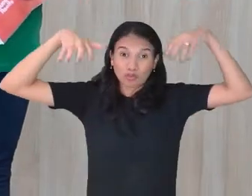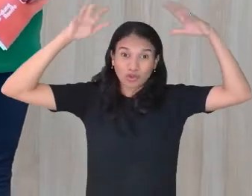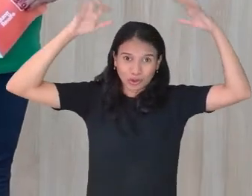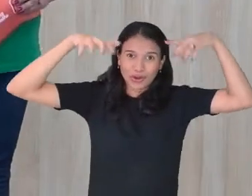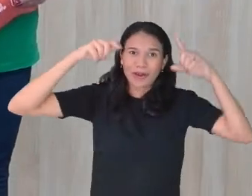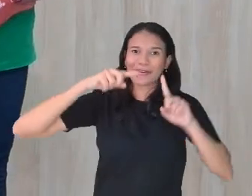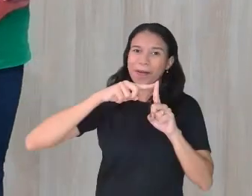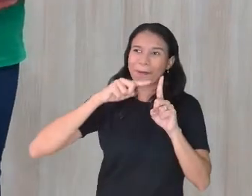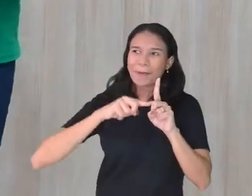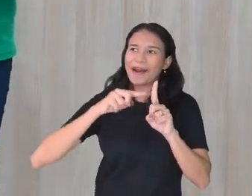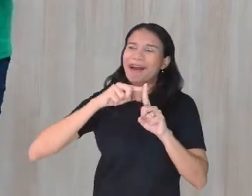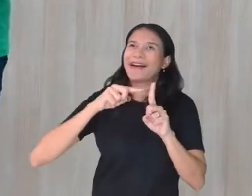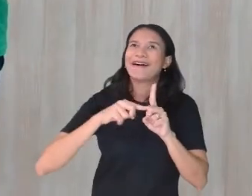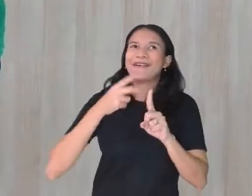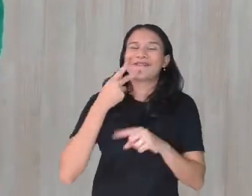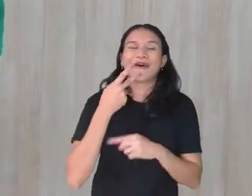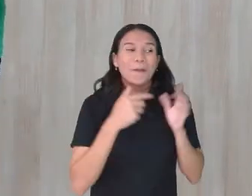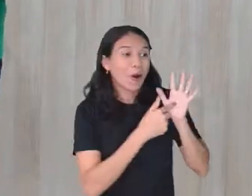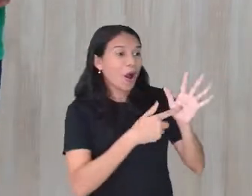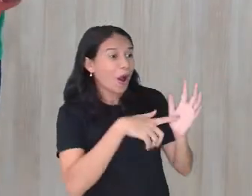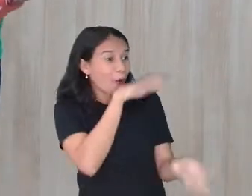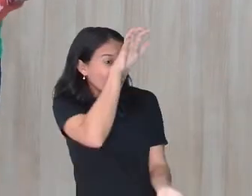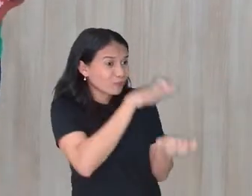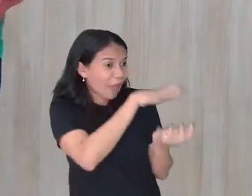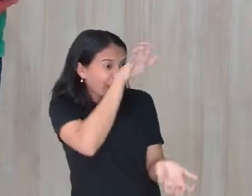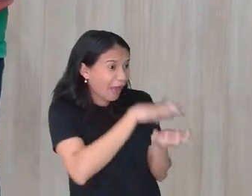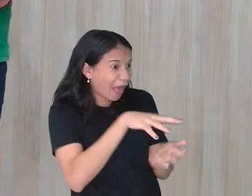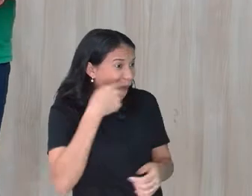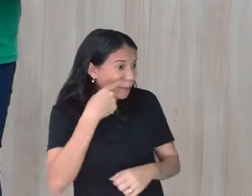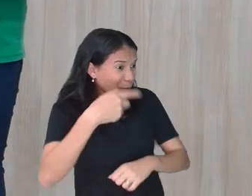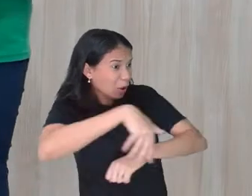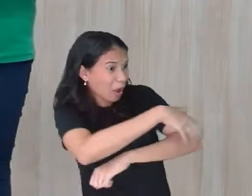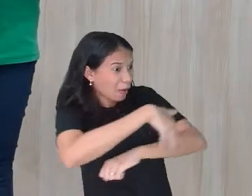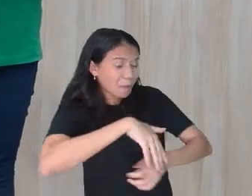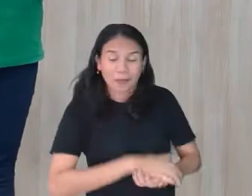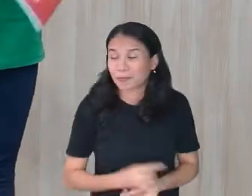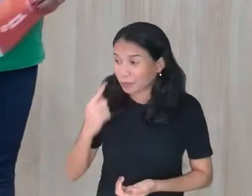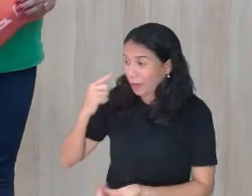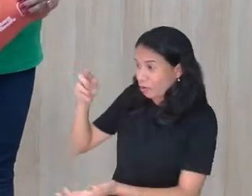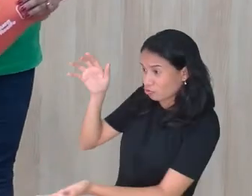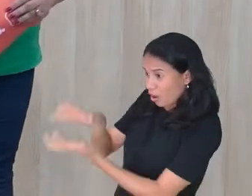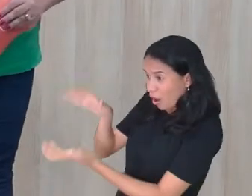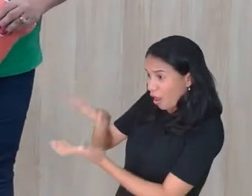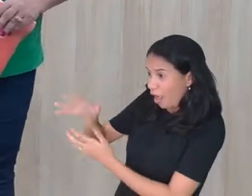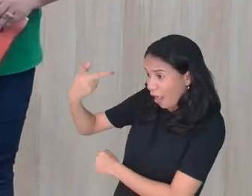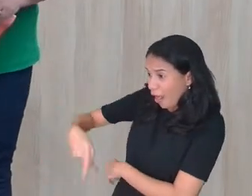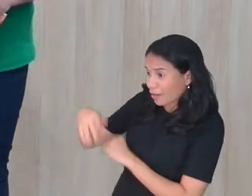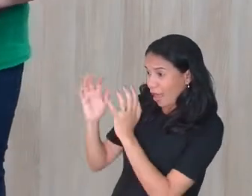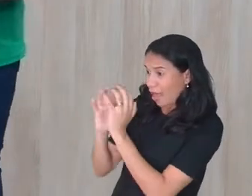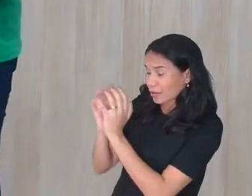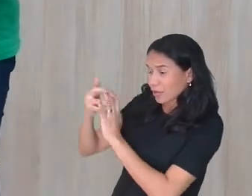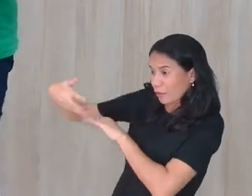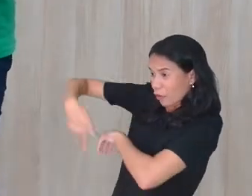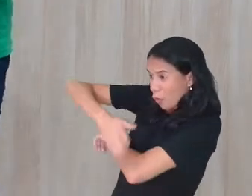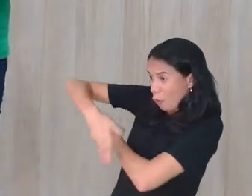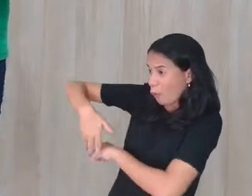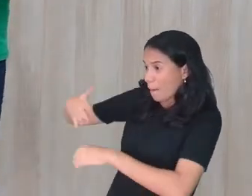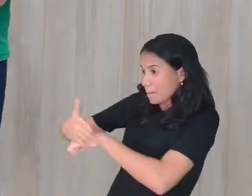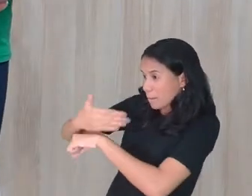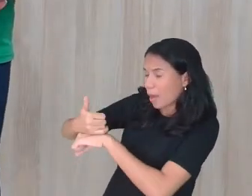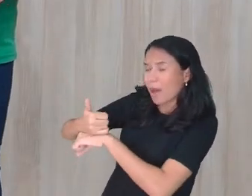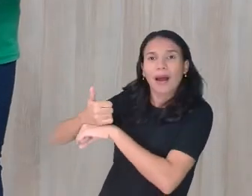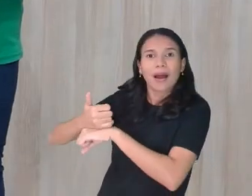né, diz, ah, apareceu um jacaré lá na Avenida Caxangá, ah, apareceu um jacaré em tal praça,